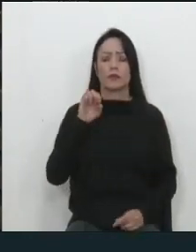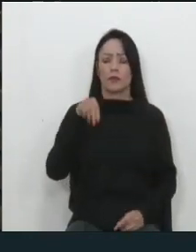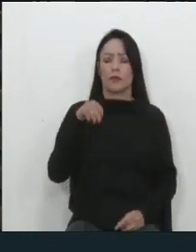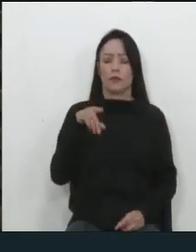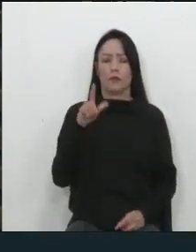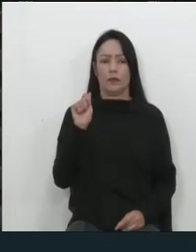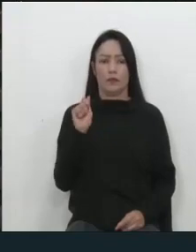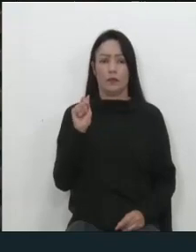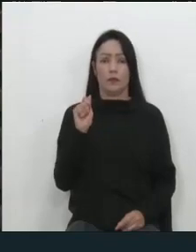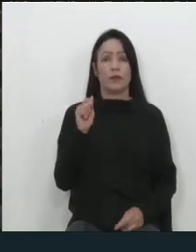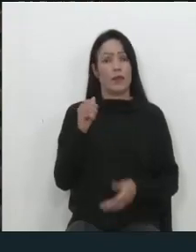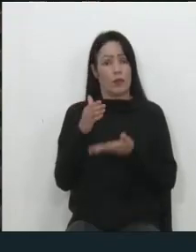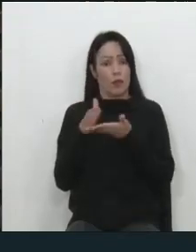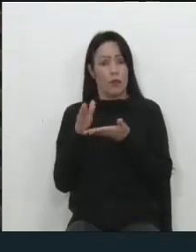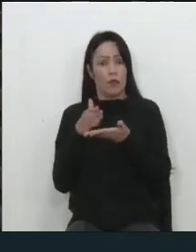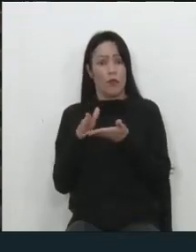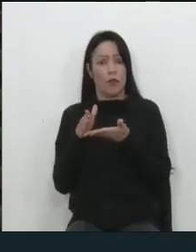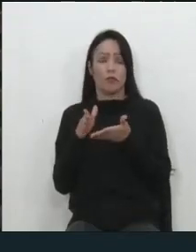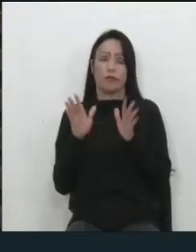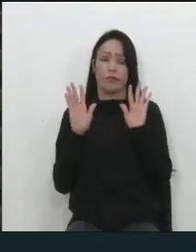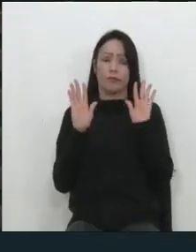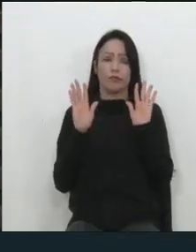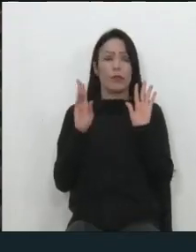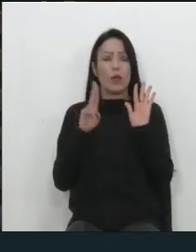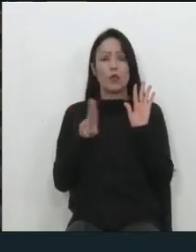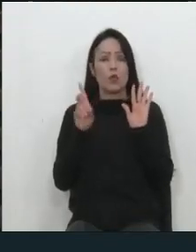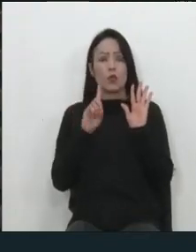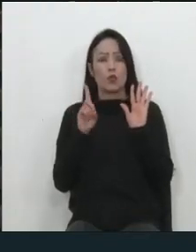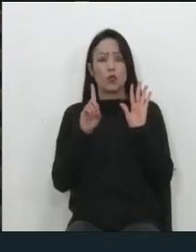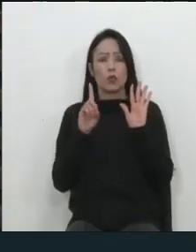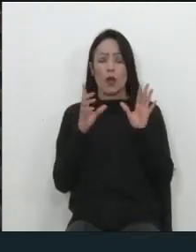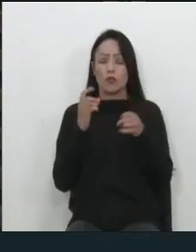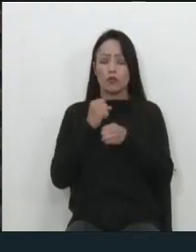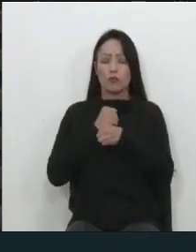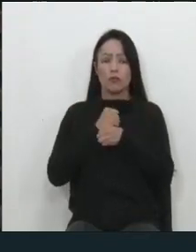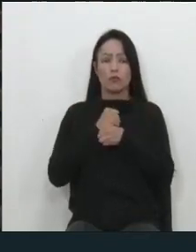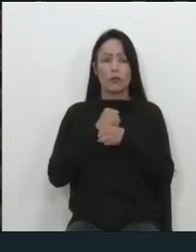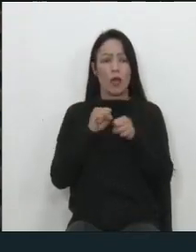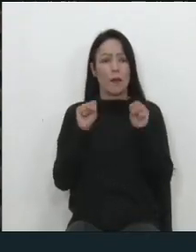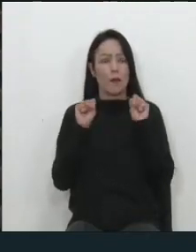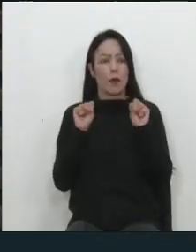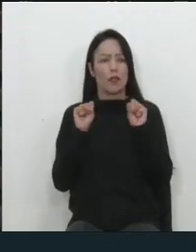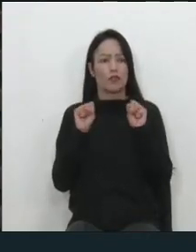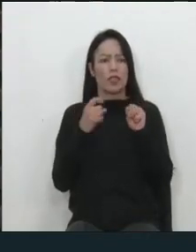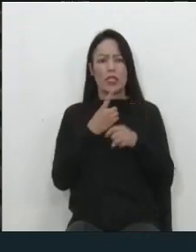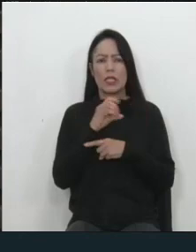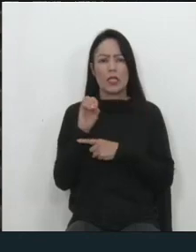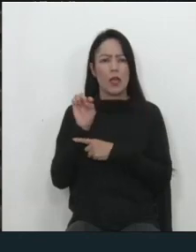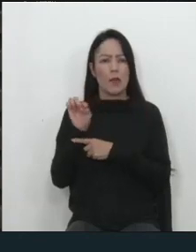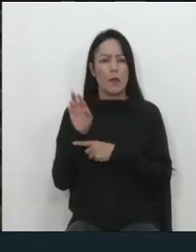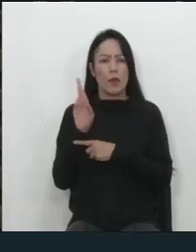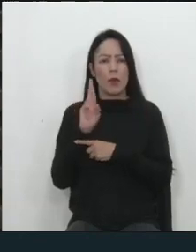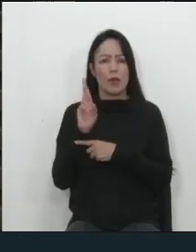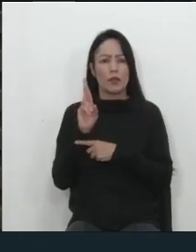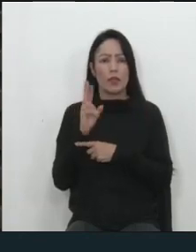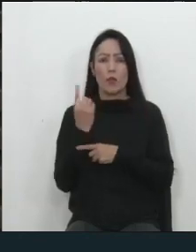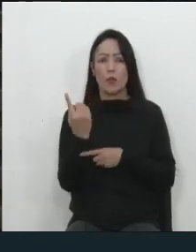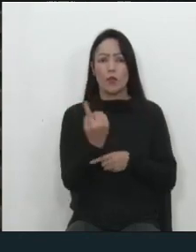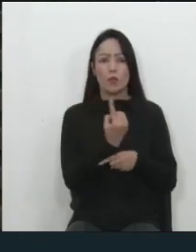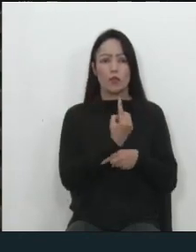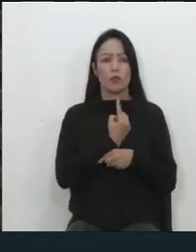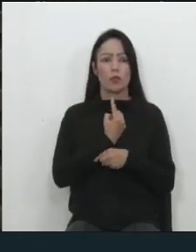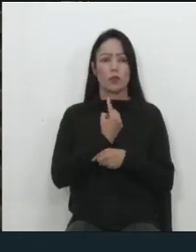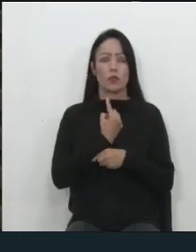sobrar, claro, se ninguém utilizou o total, pudesse colocar lá uns 100 mil reais cada um,